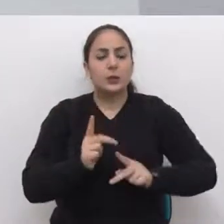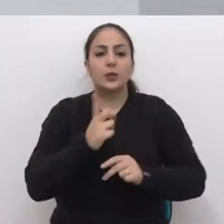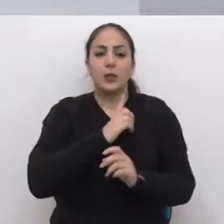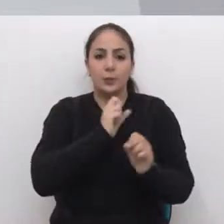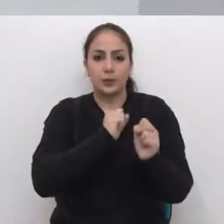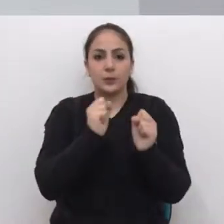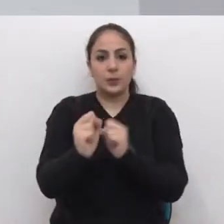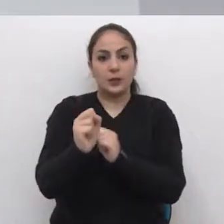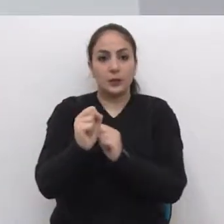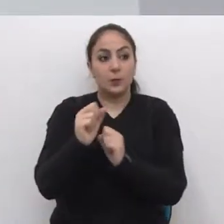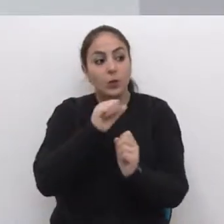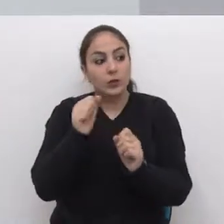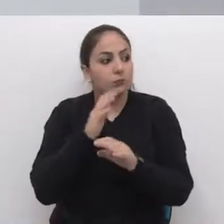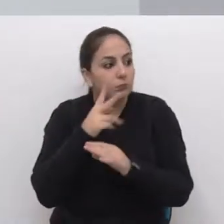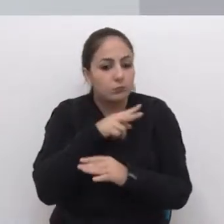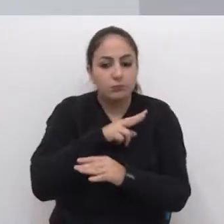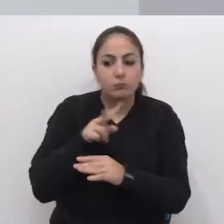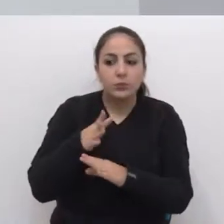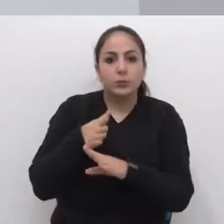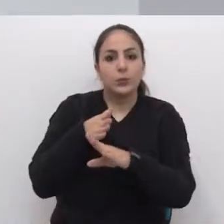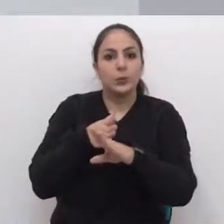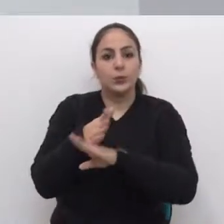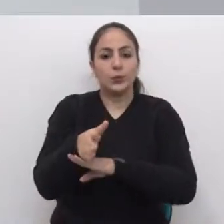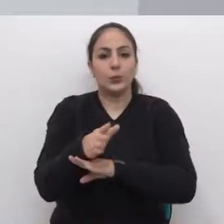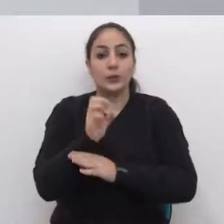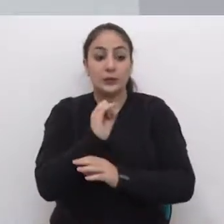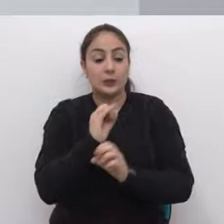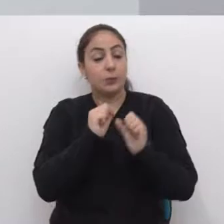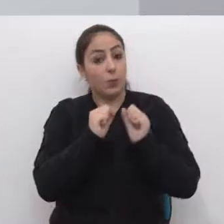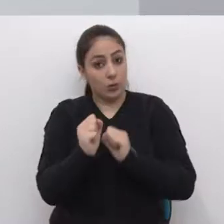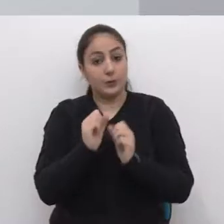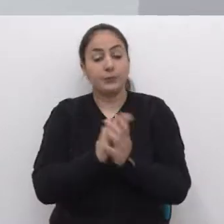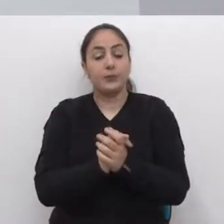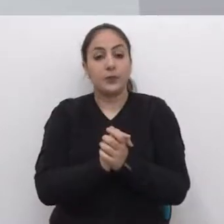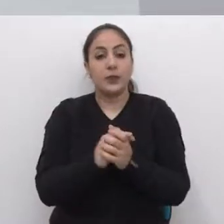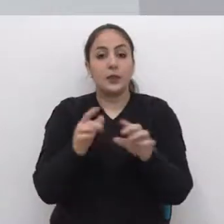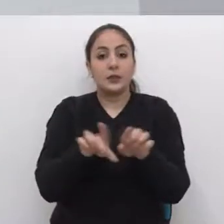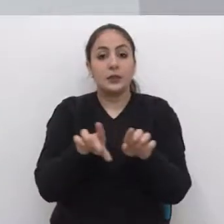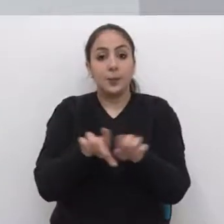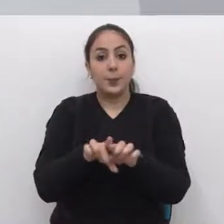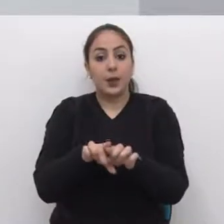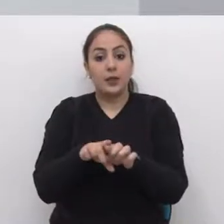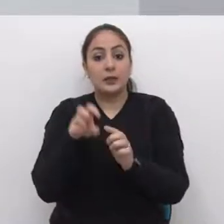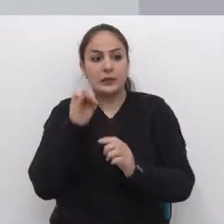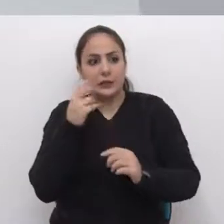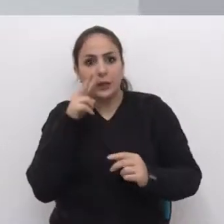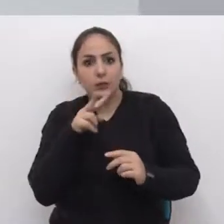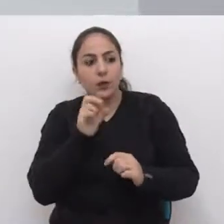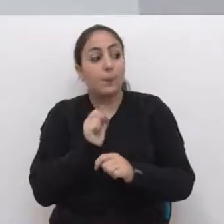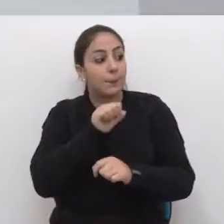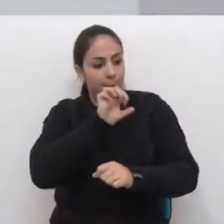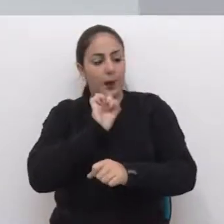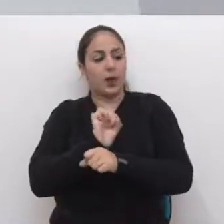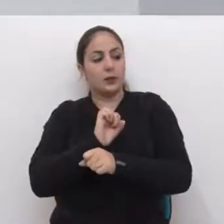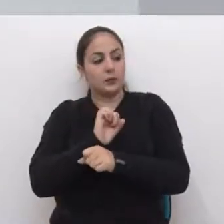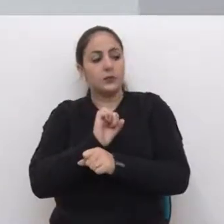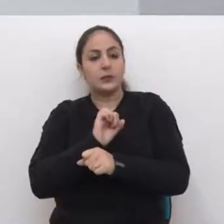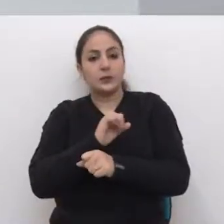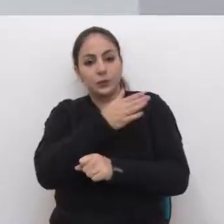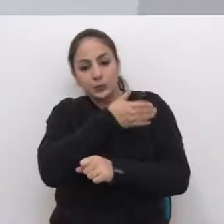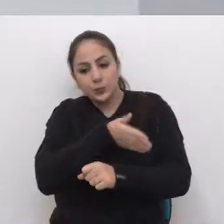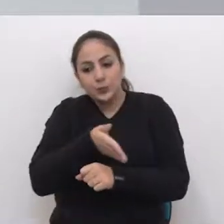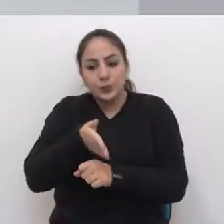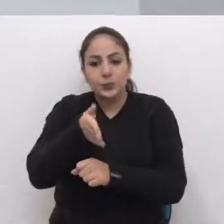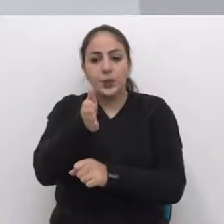a possibilidade de avançar o sinal quando isso for possível e de parar quando isso for necessário. É dessa forma que